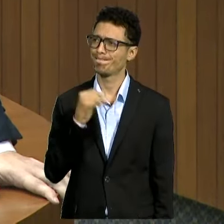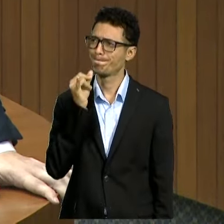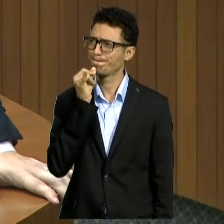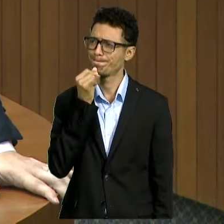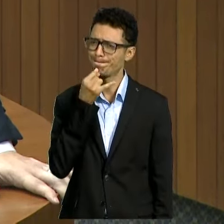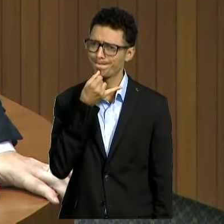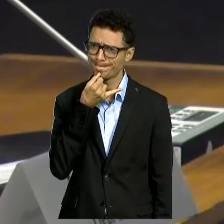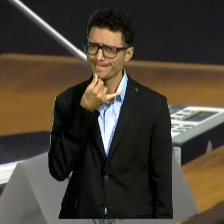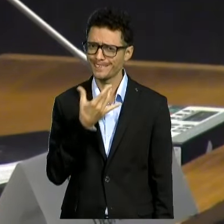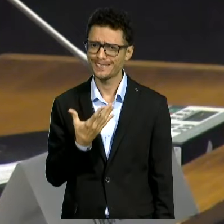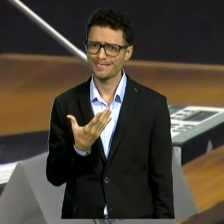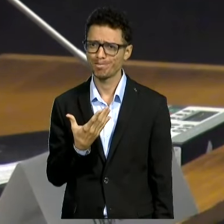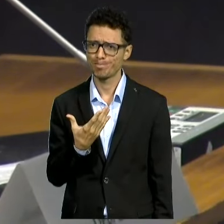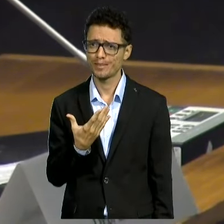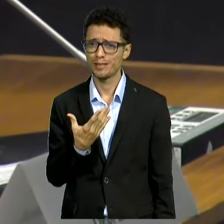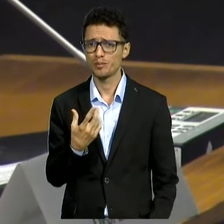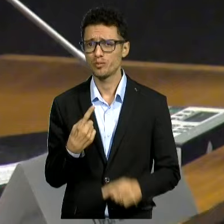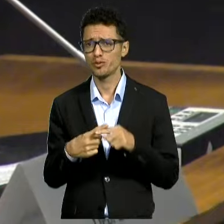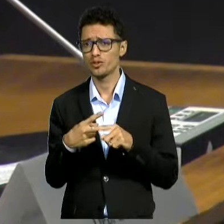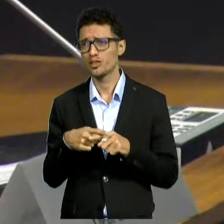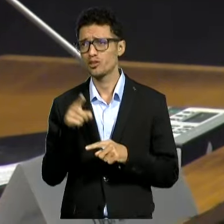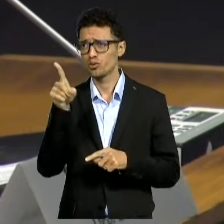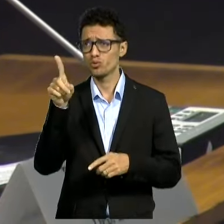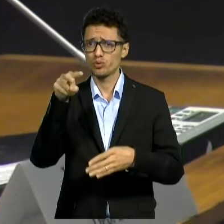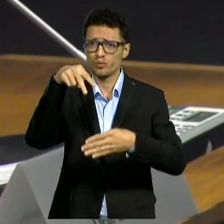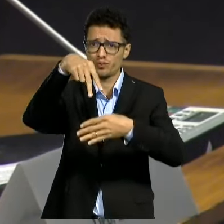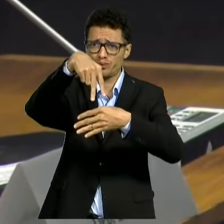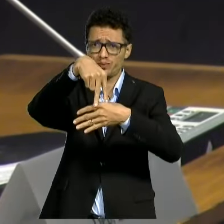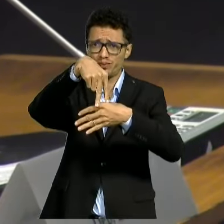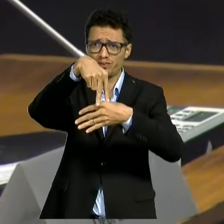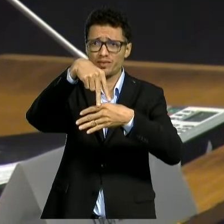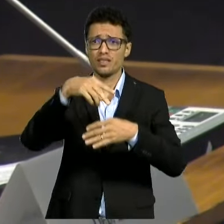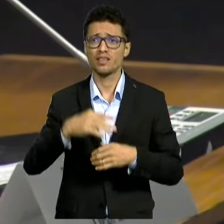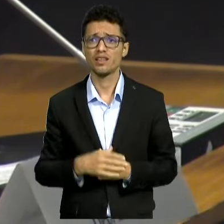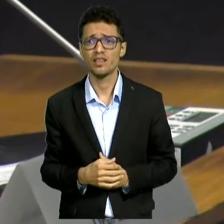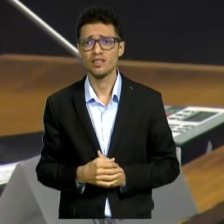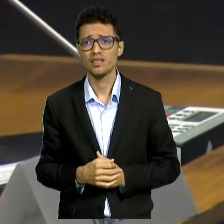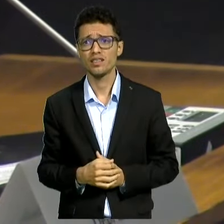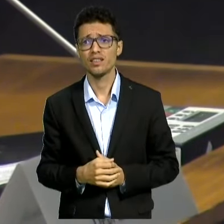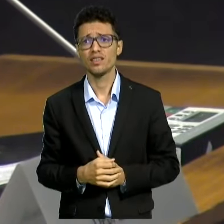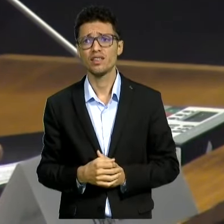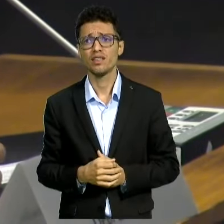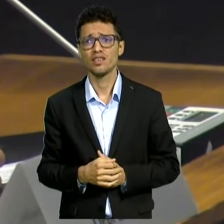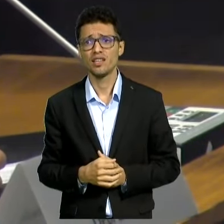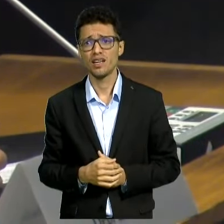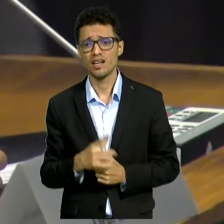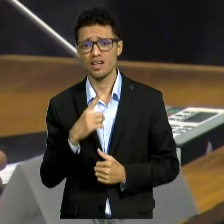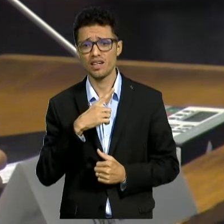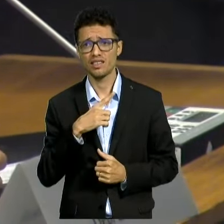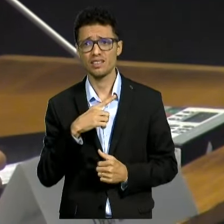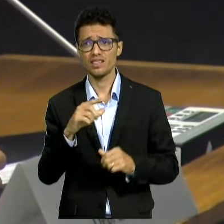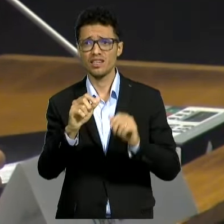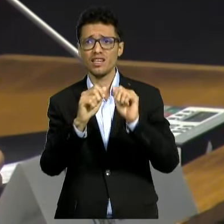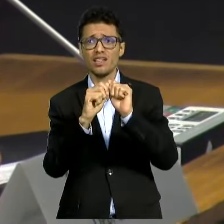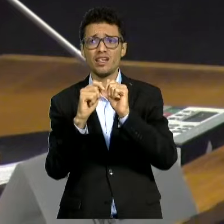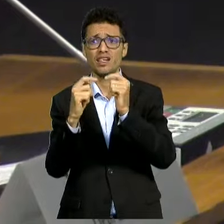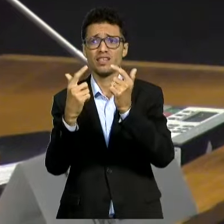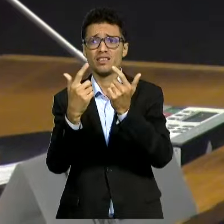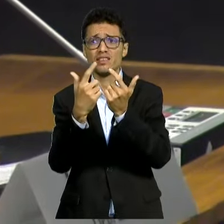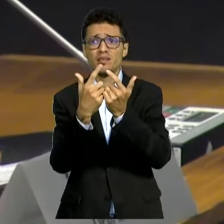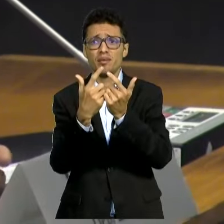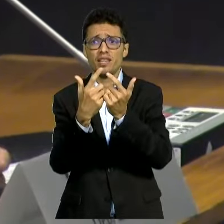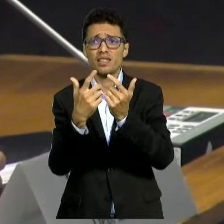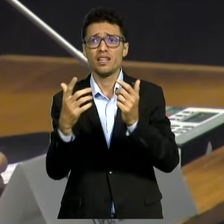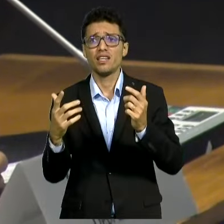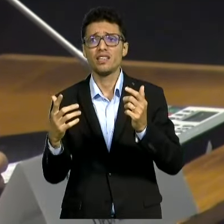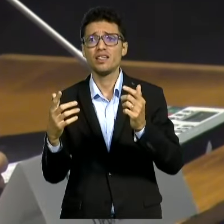senhor sobe à tribuna aí e coloca esta casa em choque com a classe,